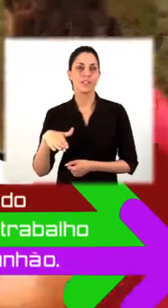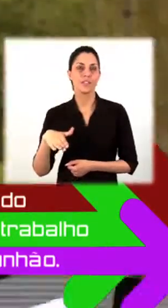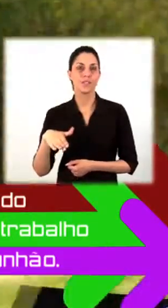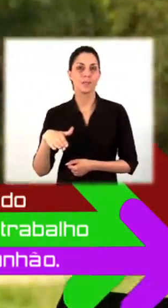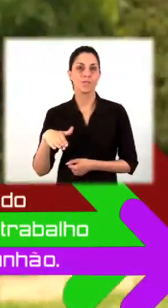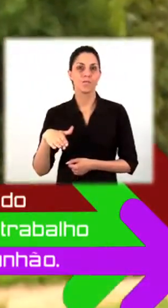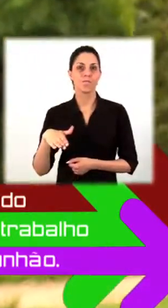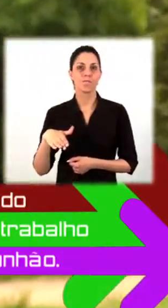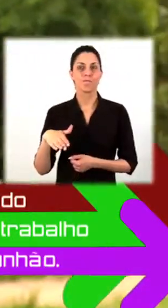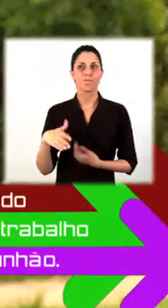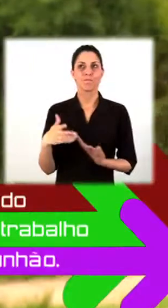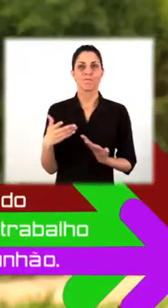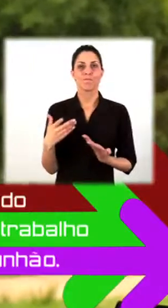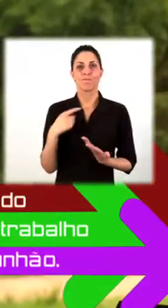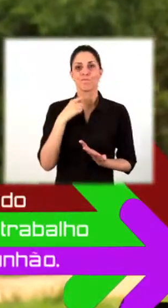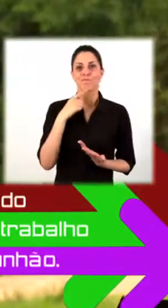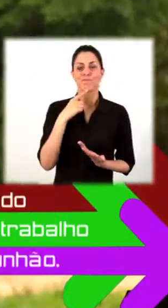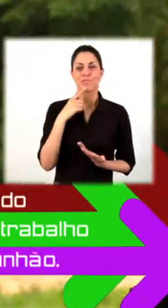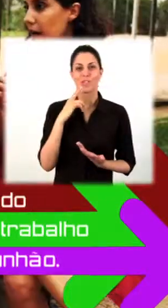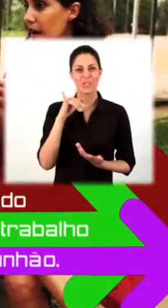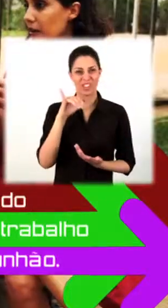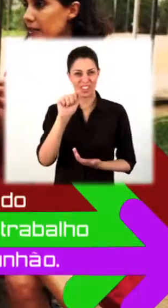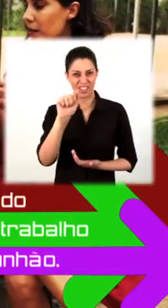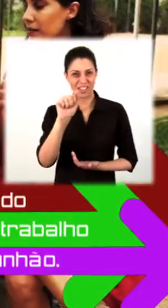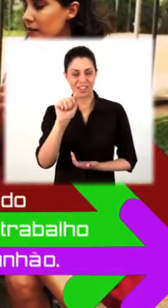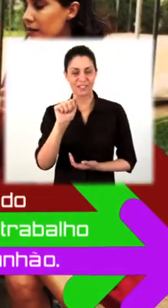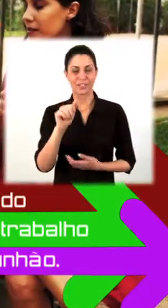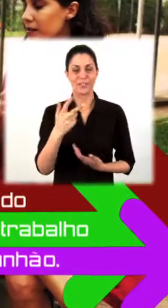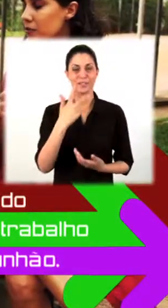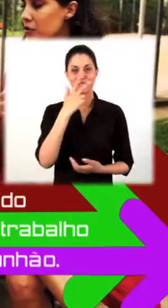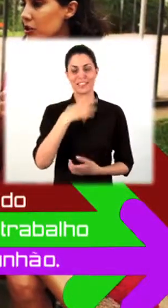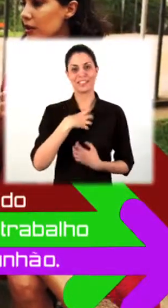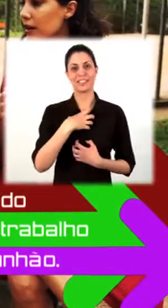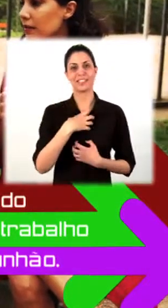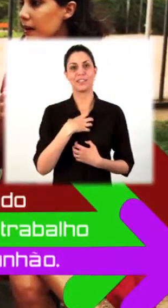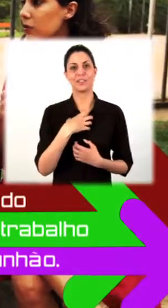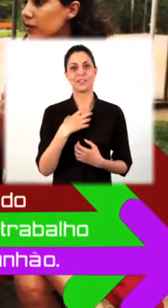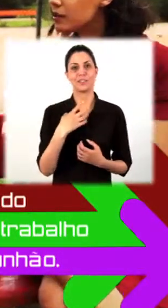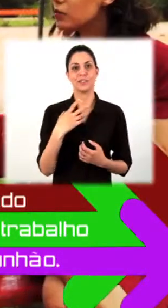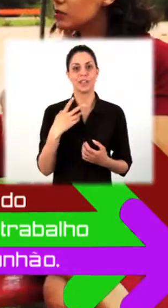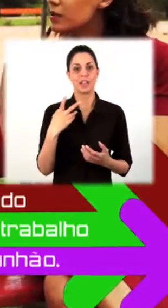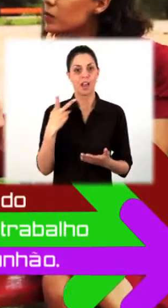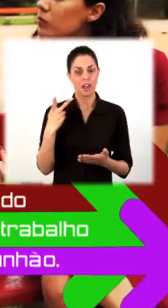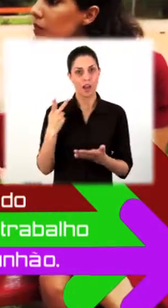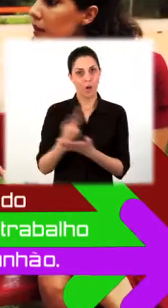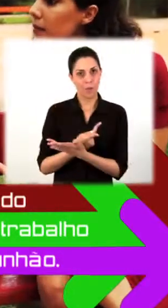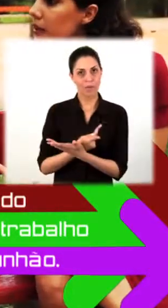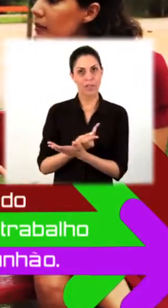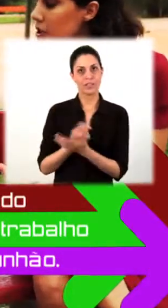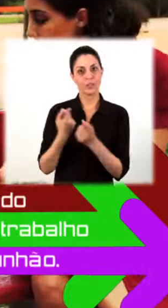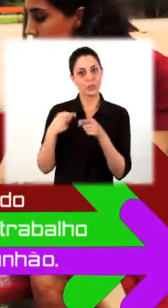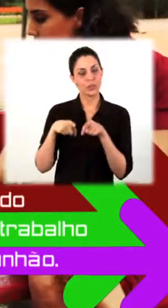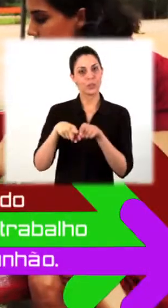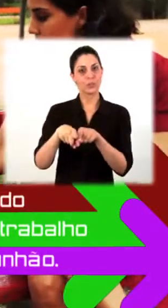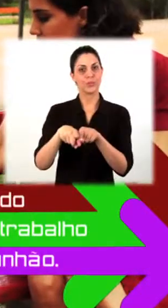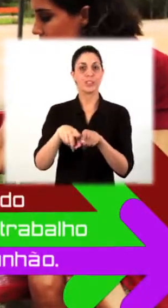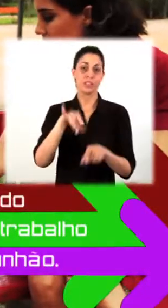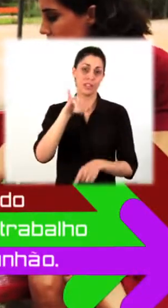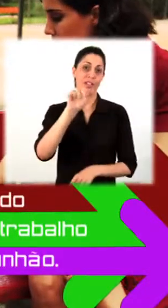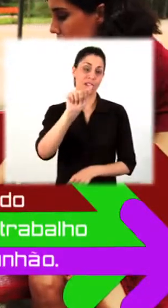Quando não. Ia? Dá uma sensação de que ela está acontecendo simultaneamente.